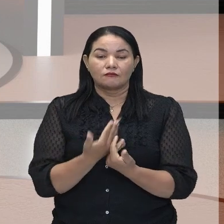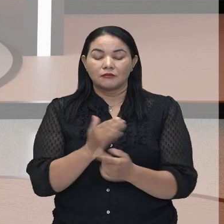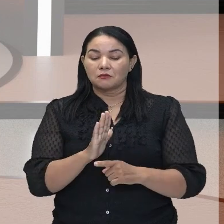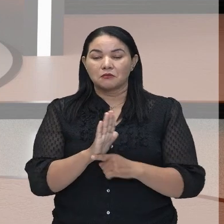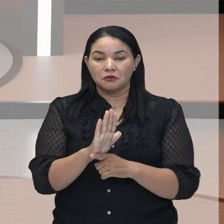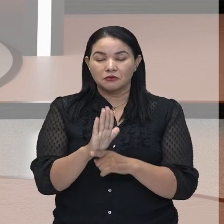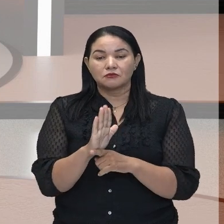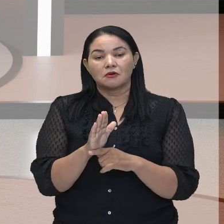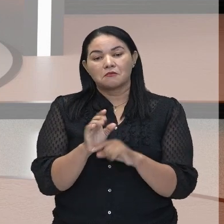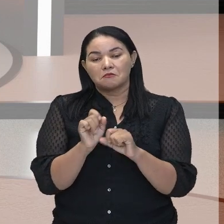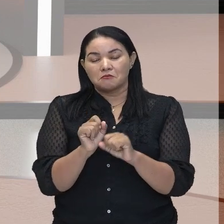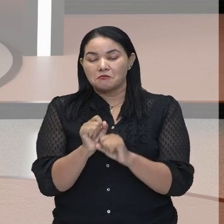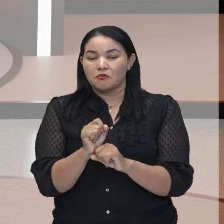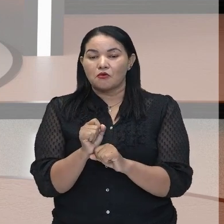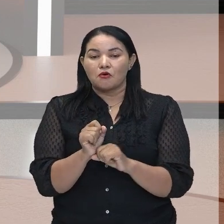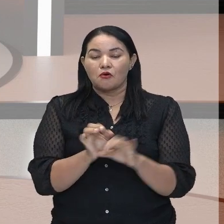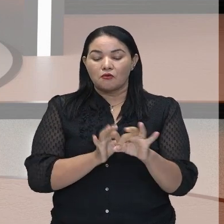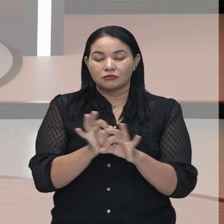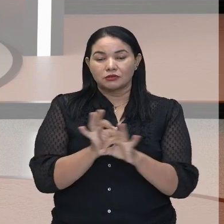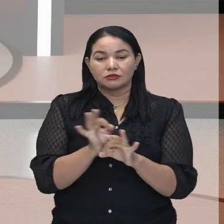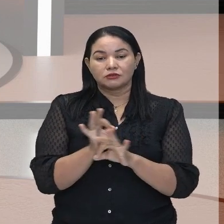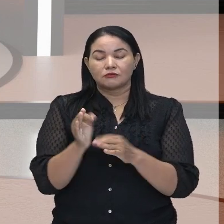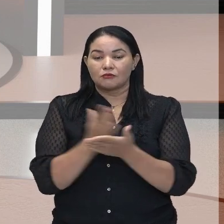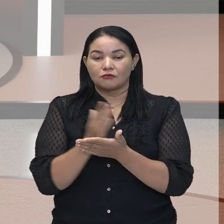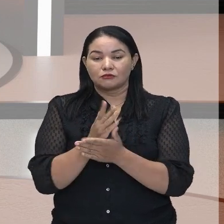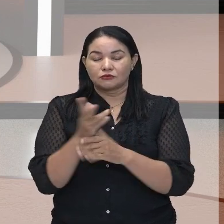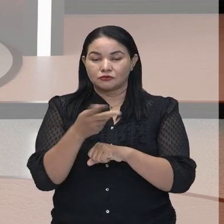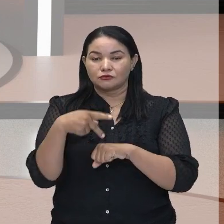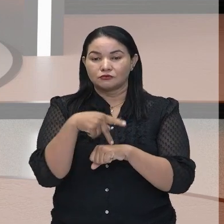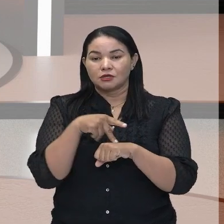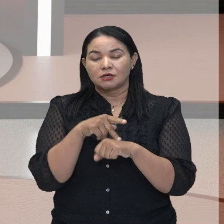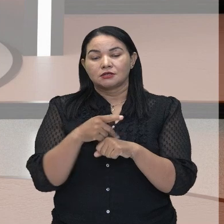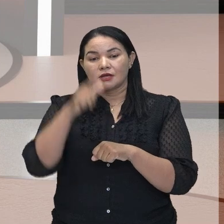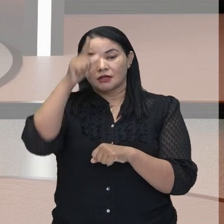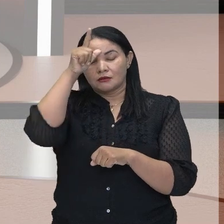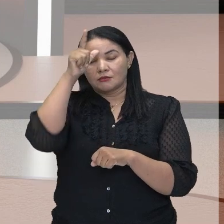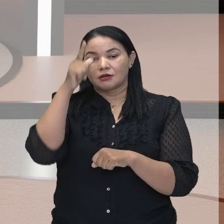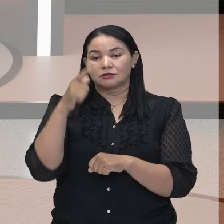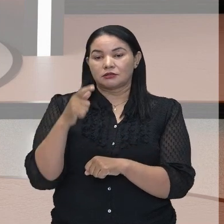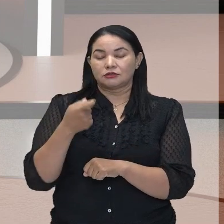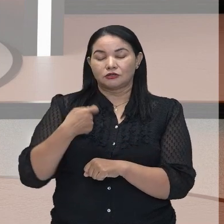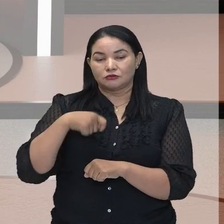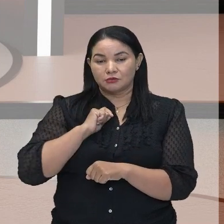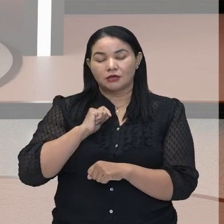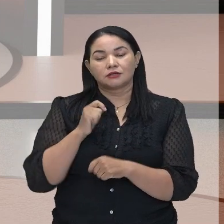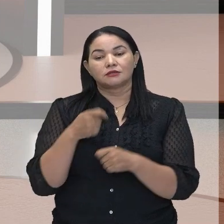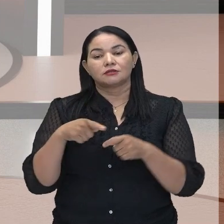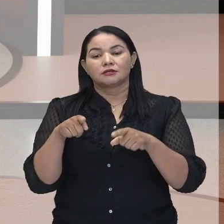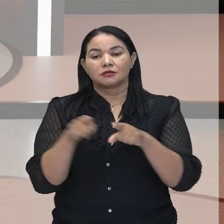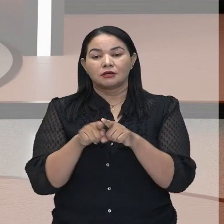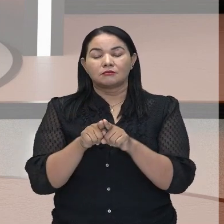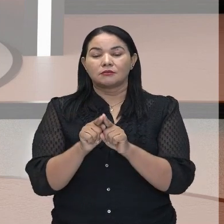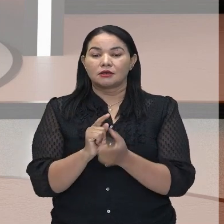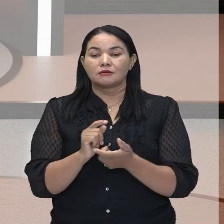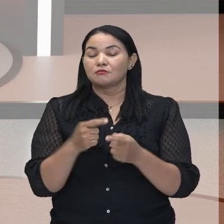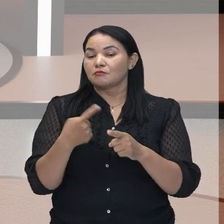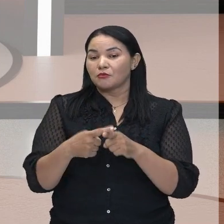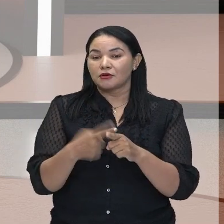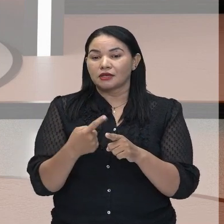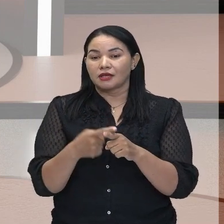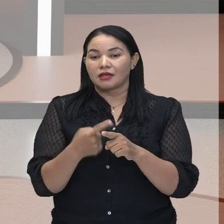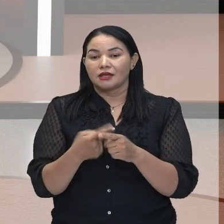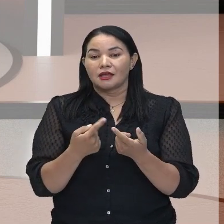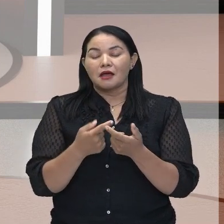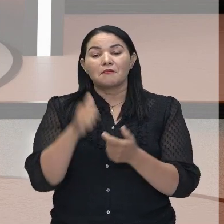estão sendo tomadas por vários países europeus, Alemanha, Espanha, por conta dessa quantidade